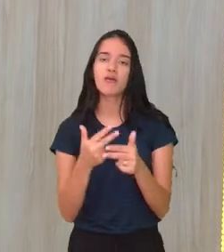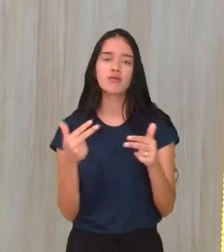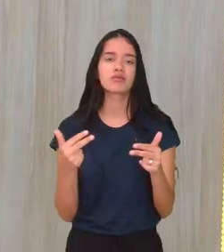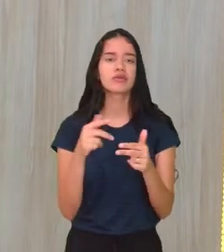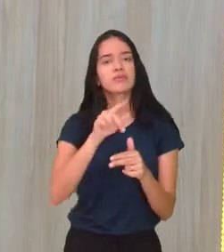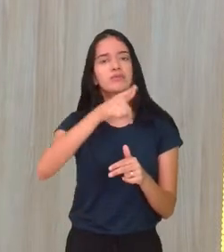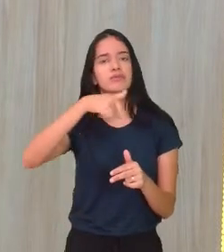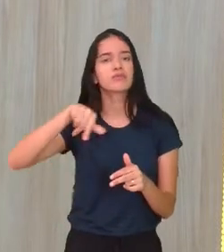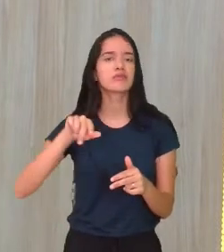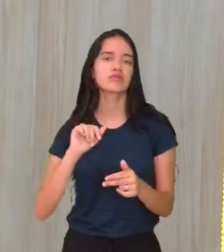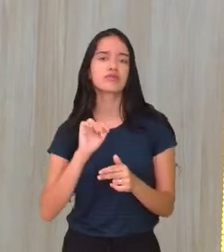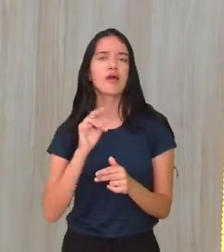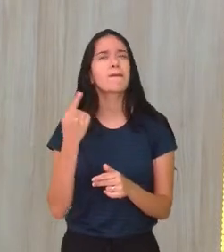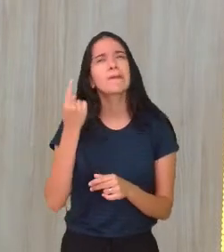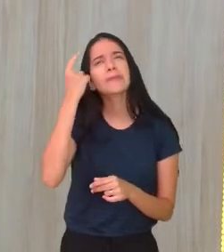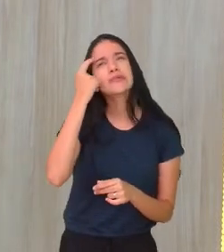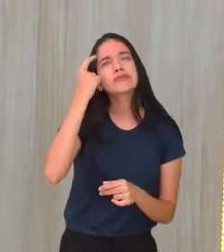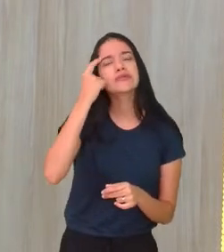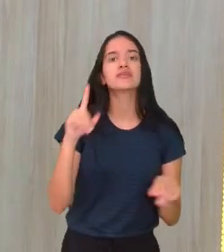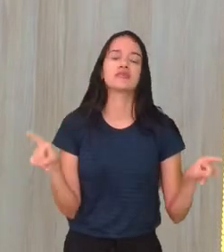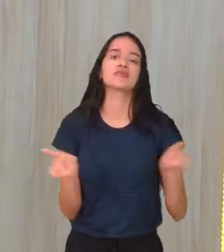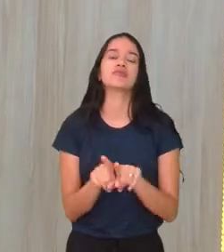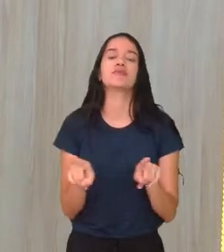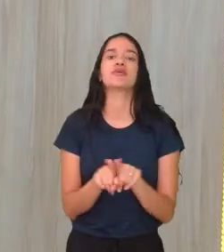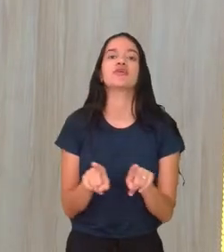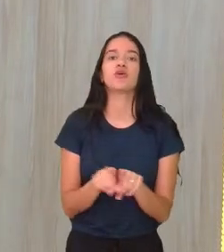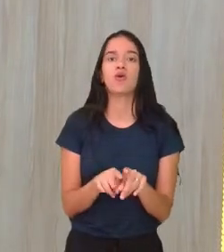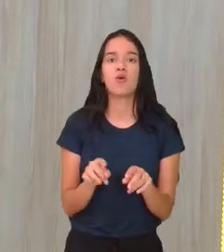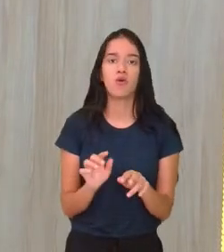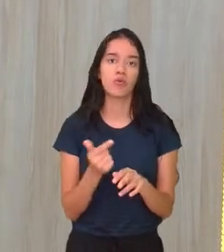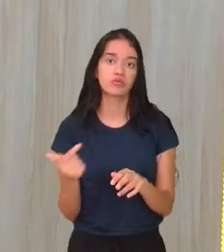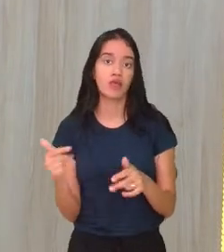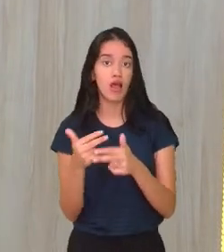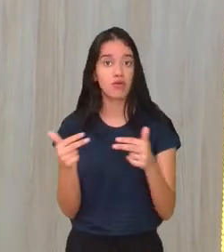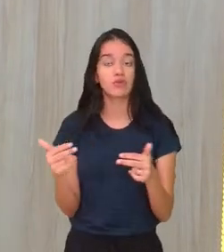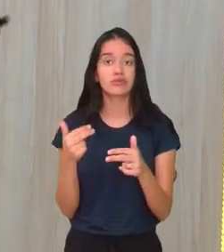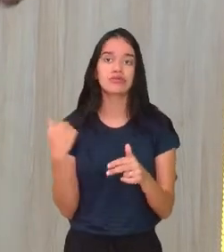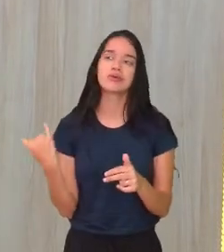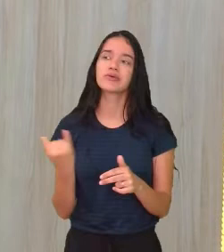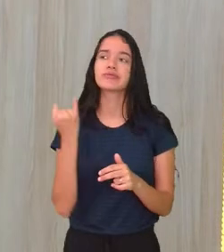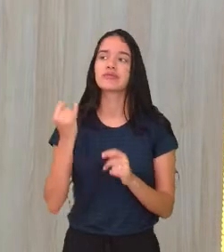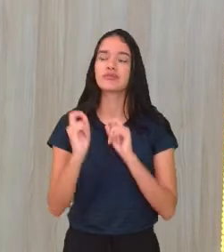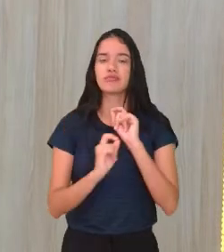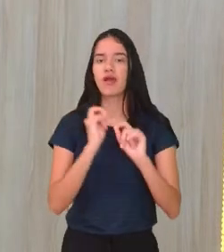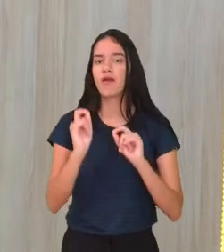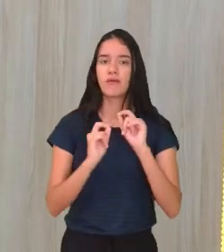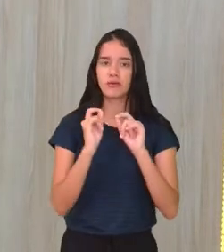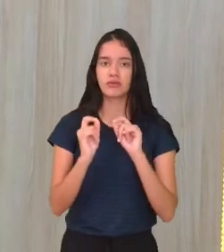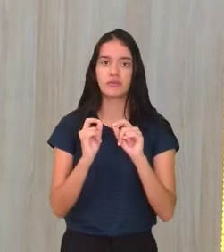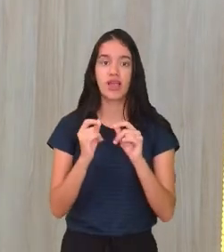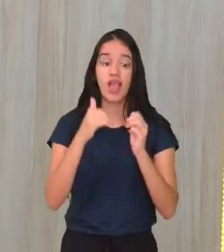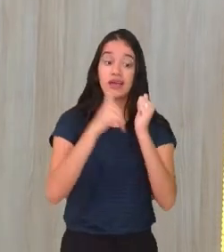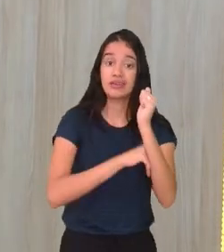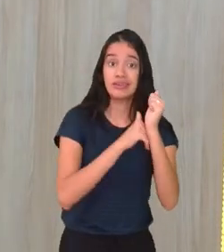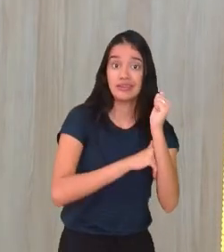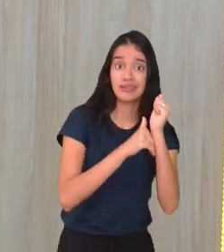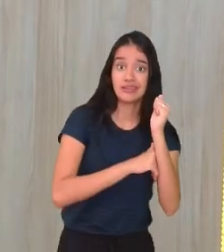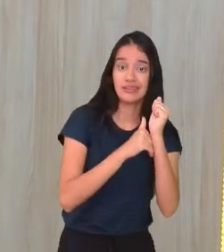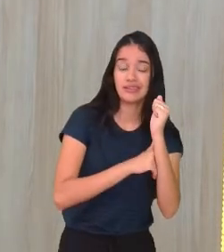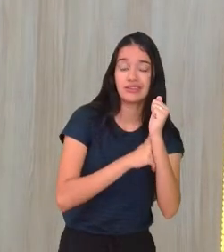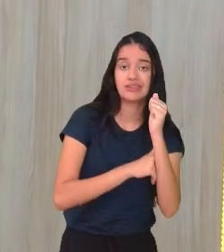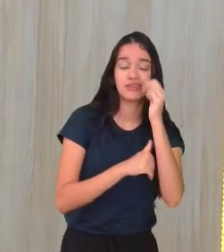para você aí pensar também. Outro ponto bastante importante é em relação à senha do